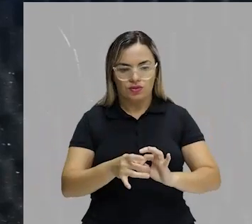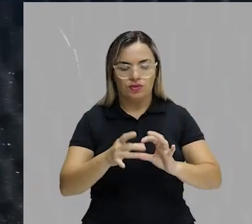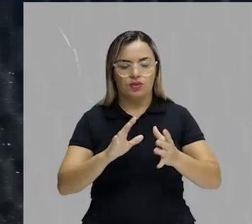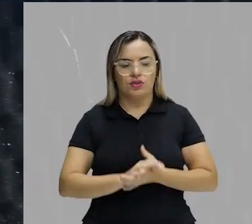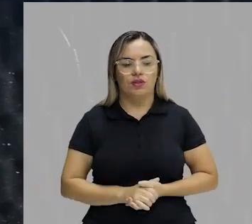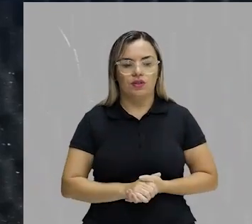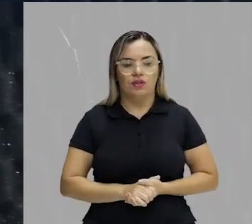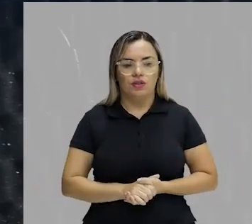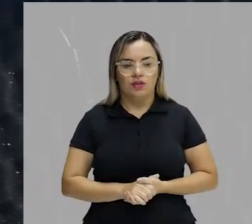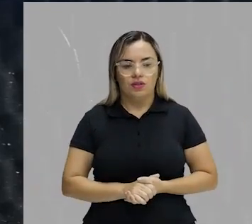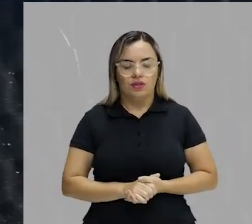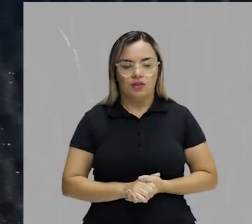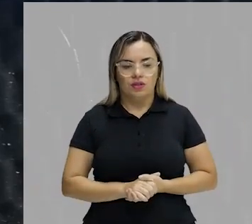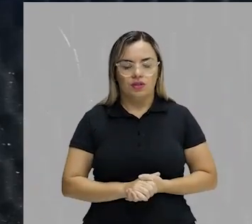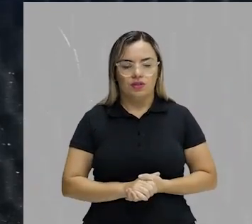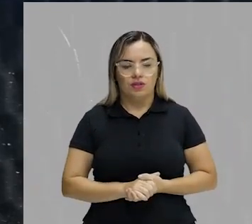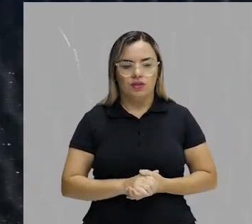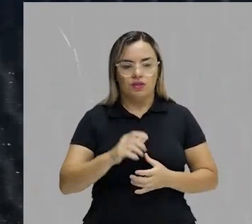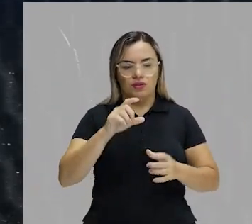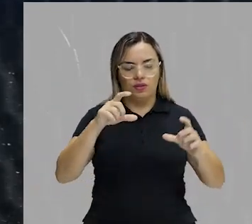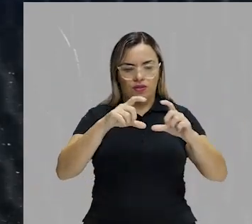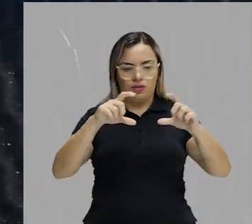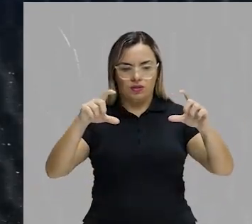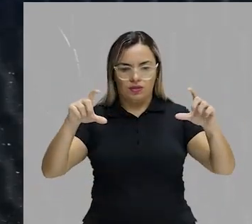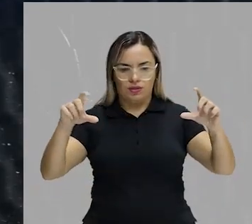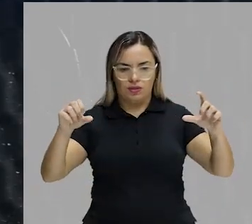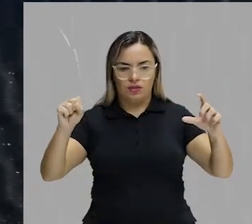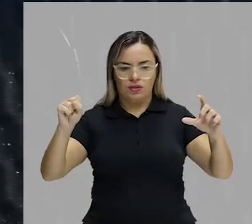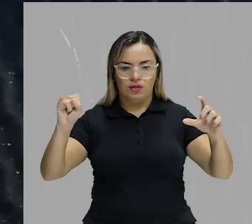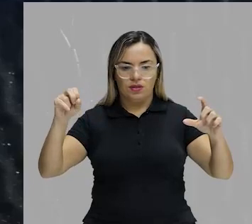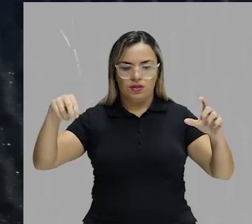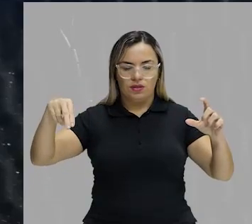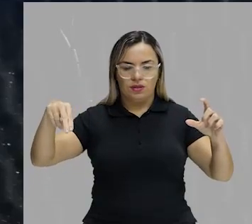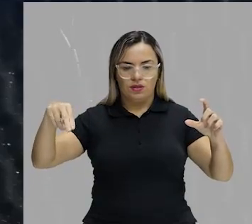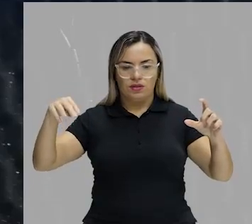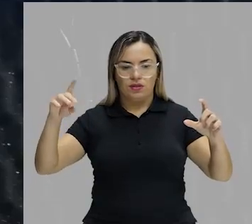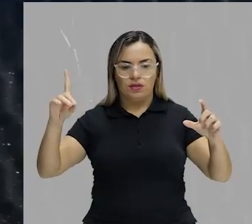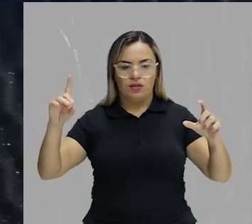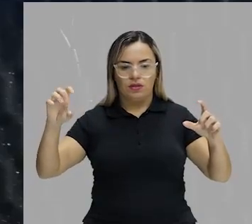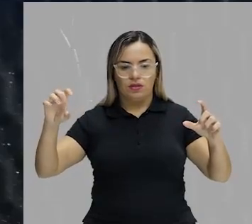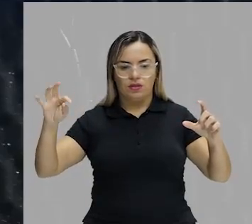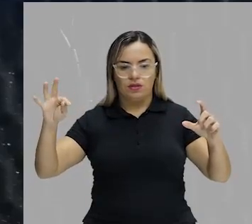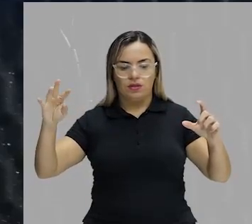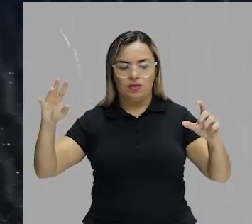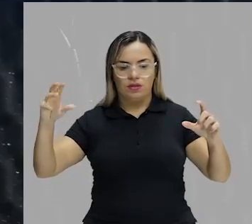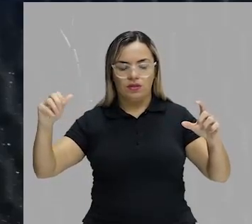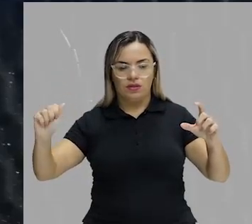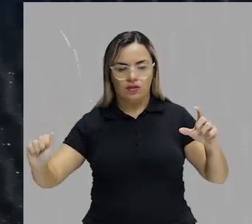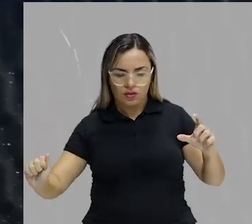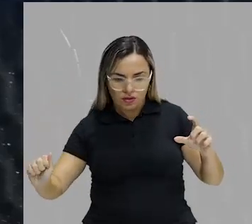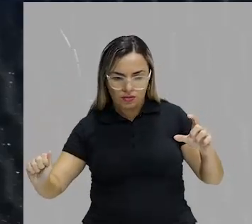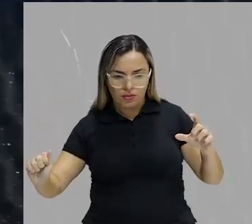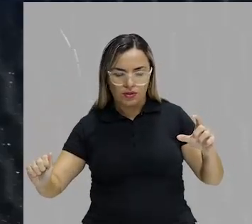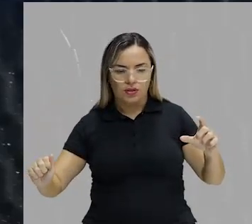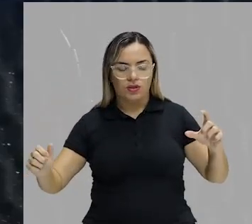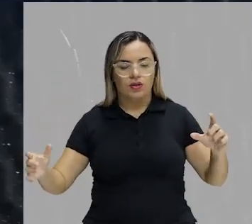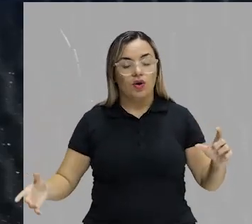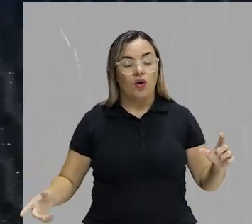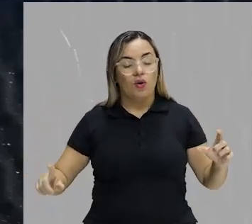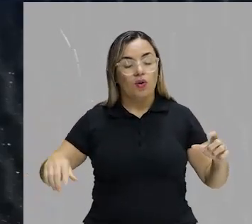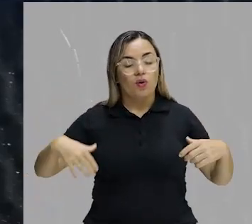Orações coordenadas, elas podem ser sindéticas quando elas são introduzidas por uma